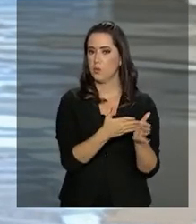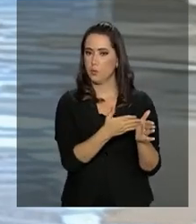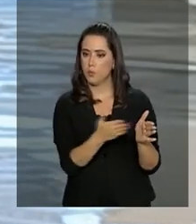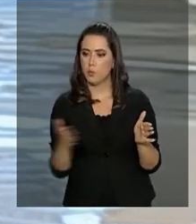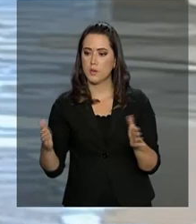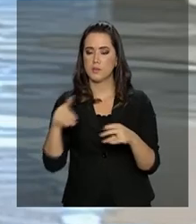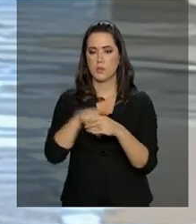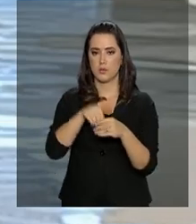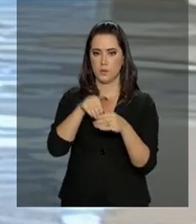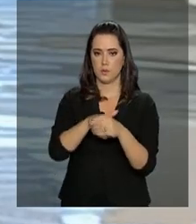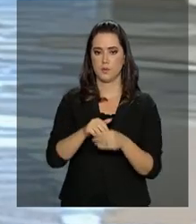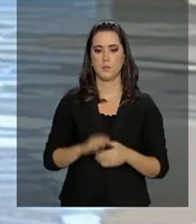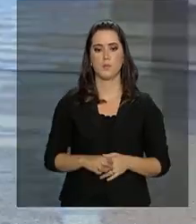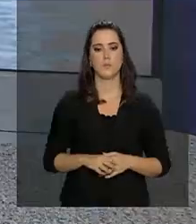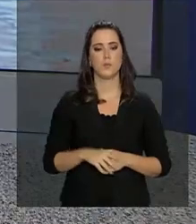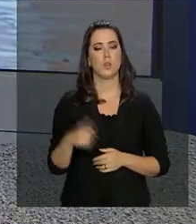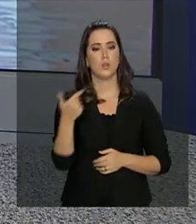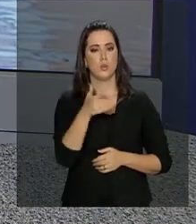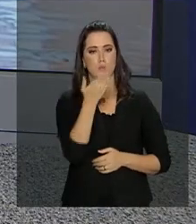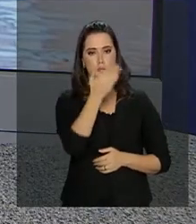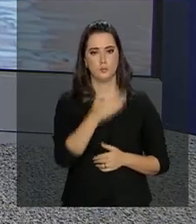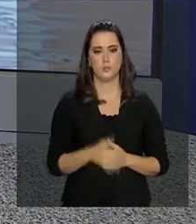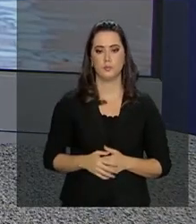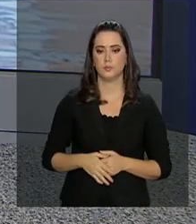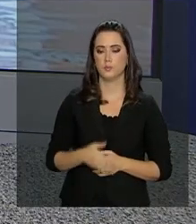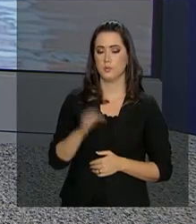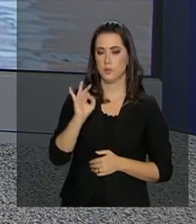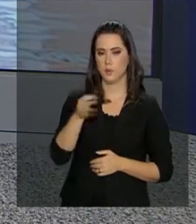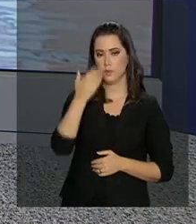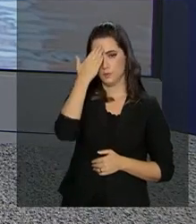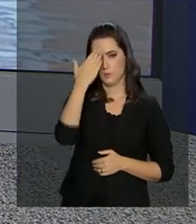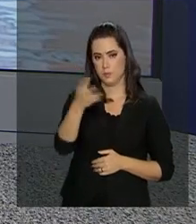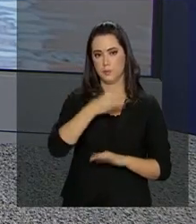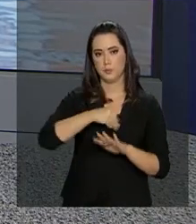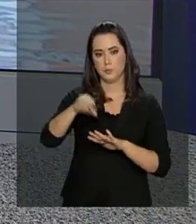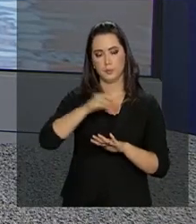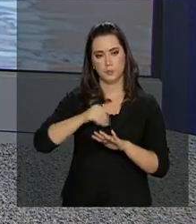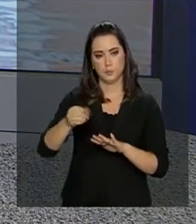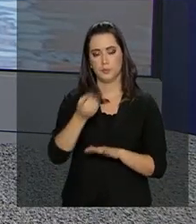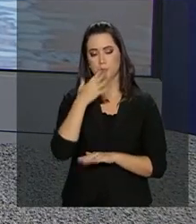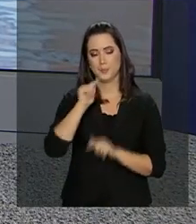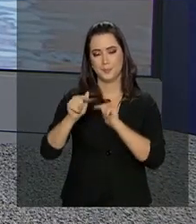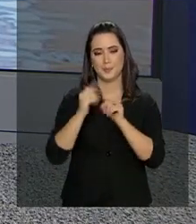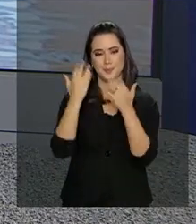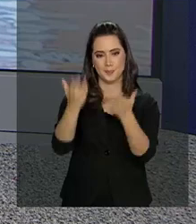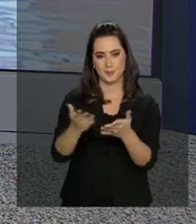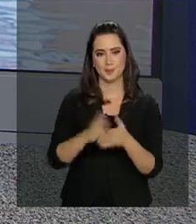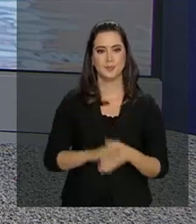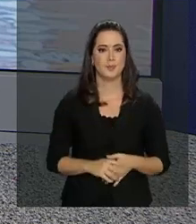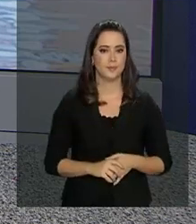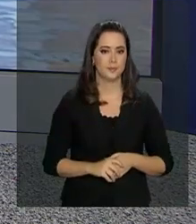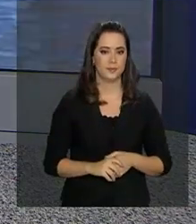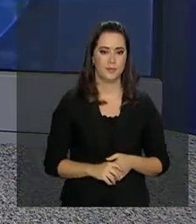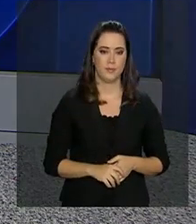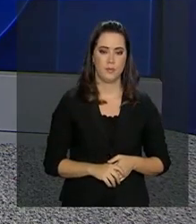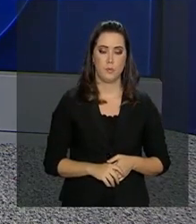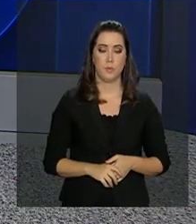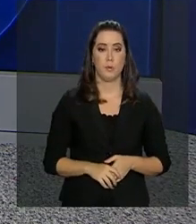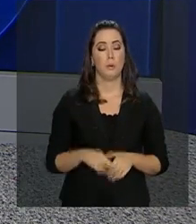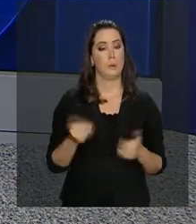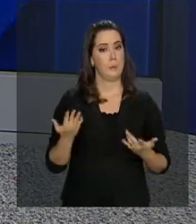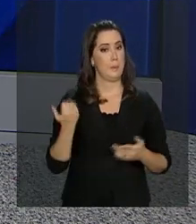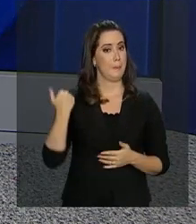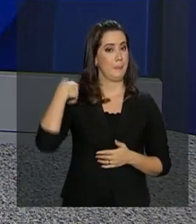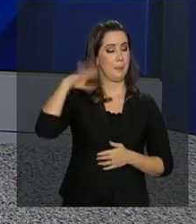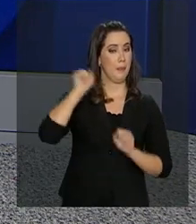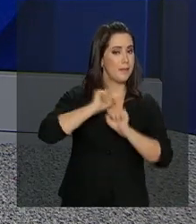processo eleitoral. Alessandra, eu volto com você. Obrigada, Daniele, pelas informações. Um bom trabalho para você. Para